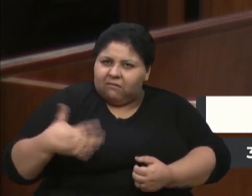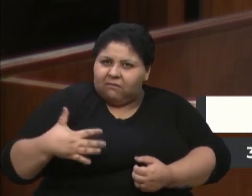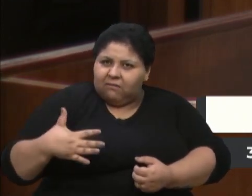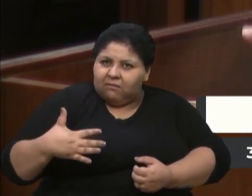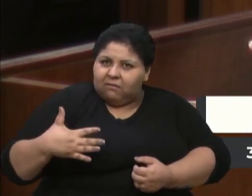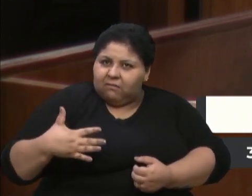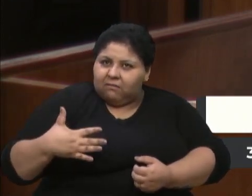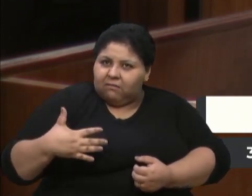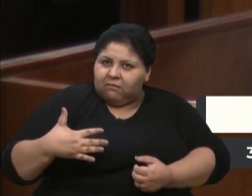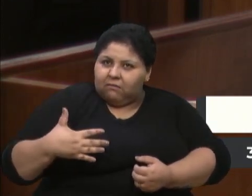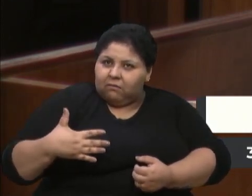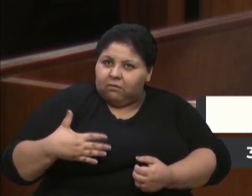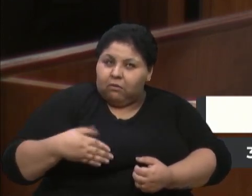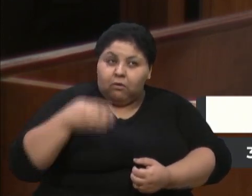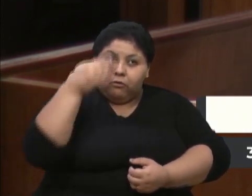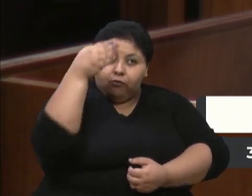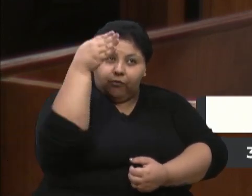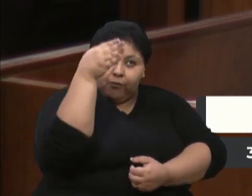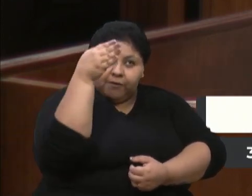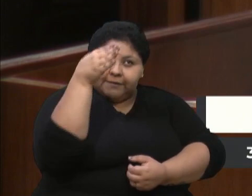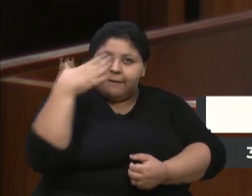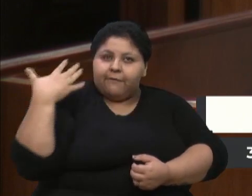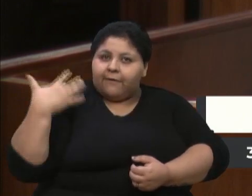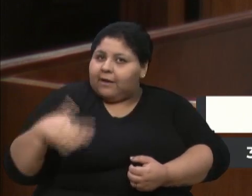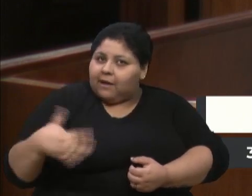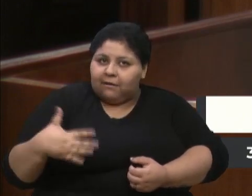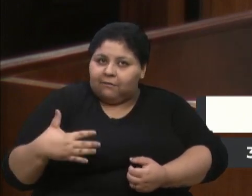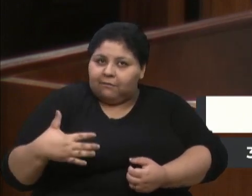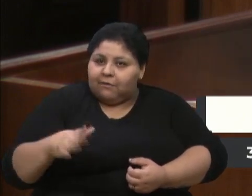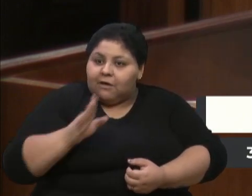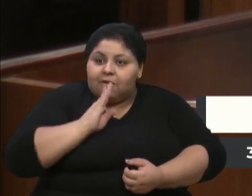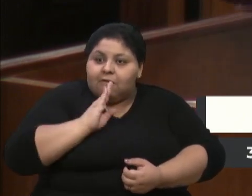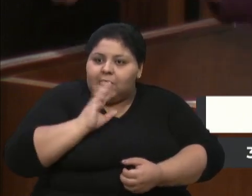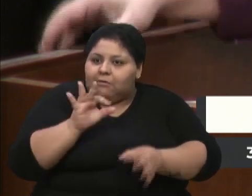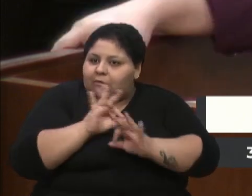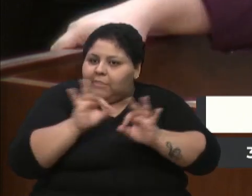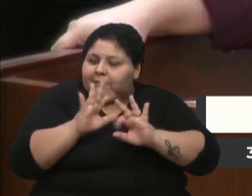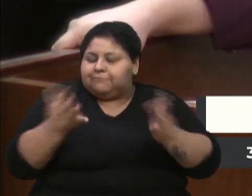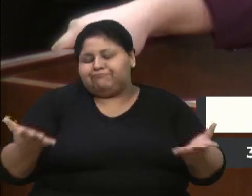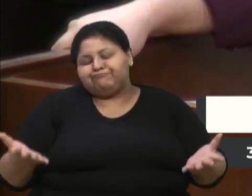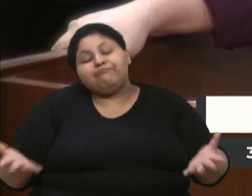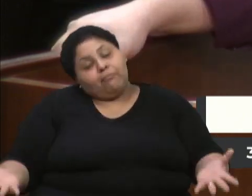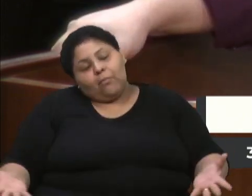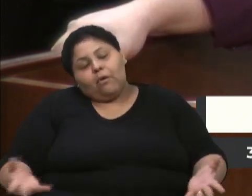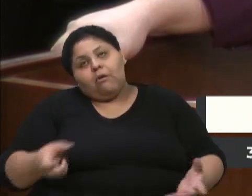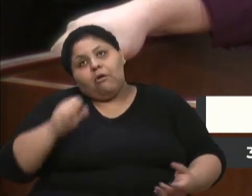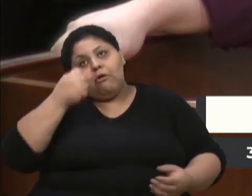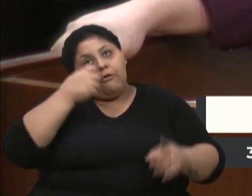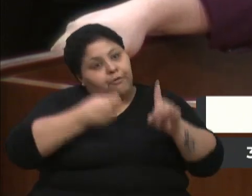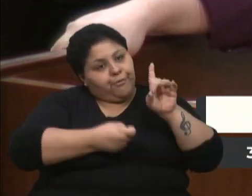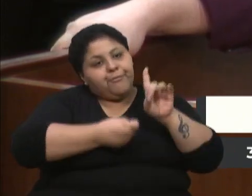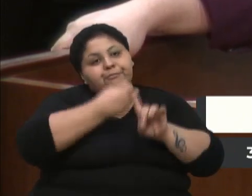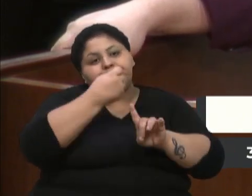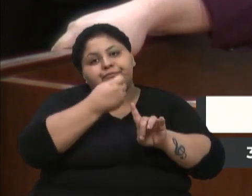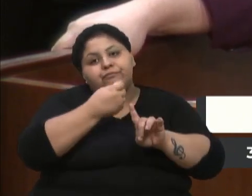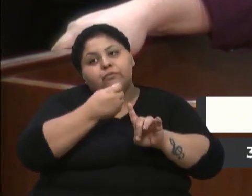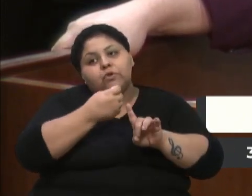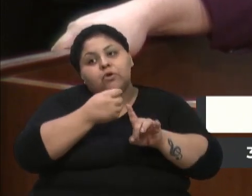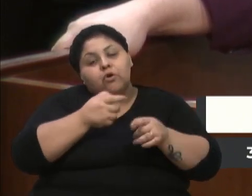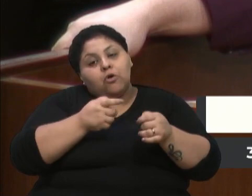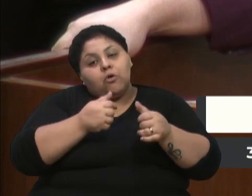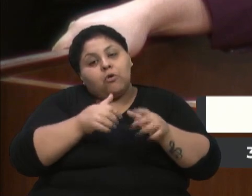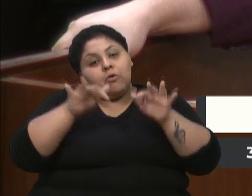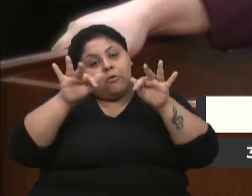num resort, é inacreditável. Bom, em 8 meses de governo, fechando os 9, eu acho